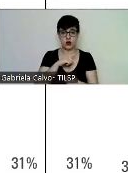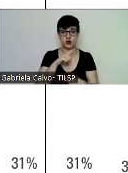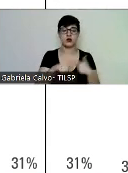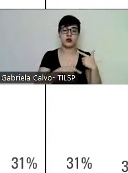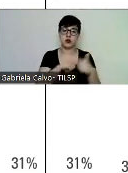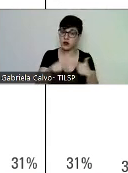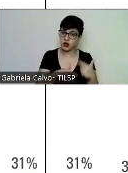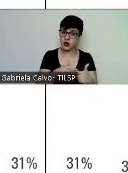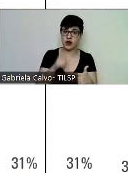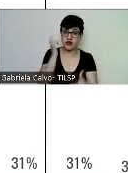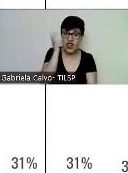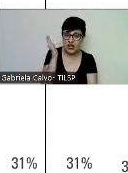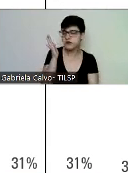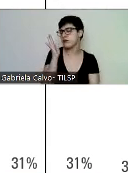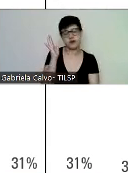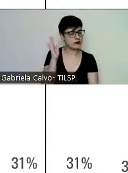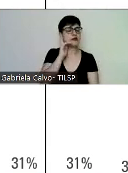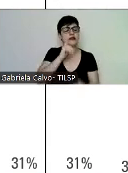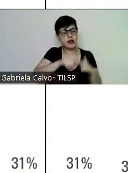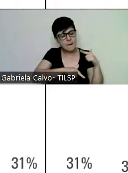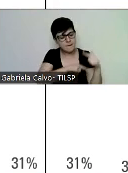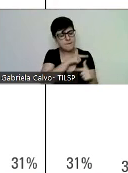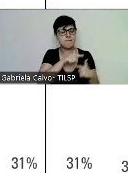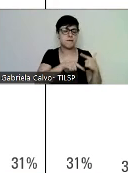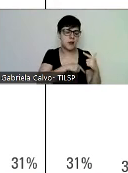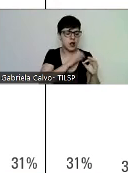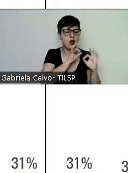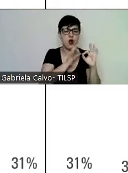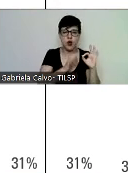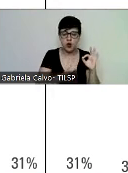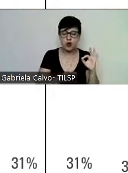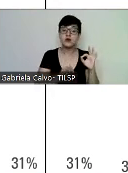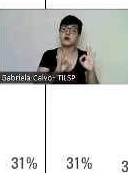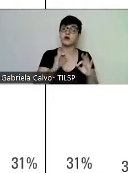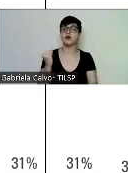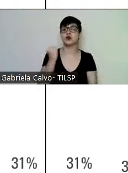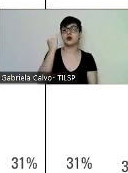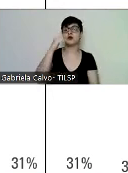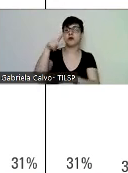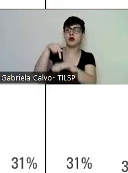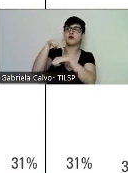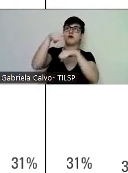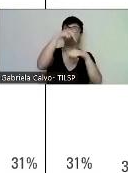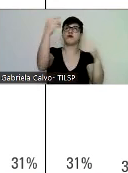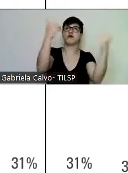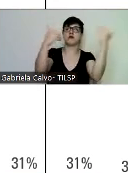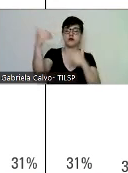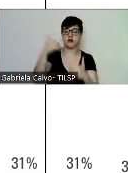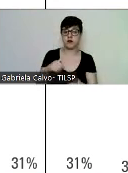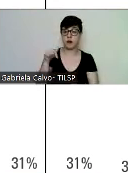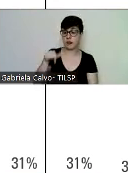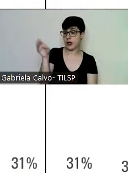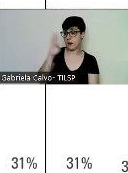um trabalho imenso ele envolveu e foi fundamental o envolvimento dos comitês nacionais né No Brasil o comitê Nacional do Brasil